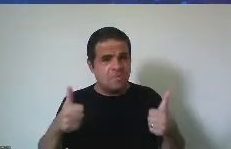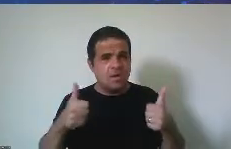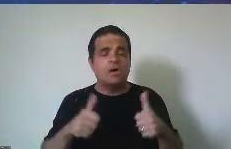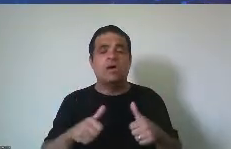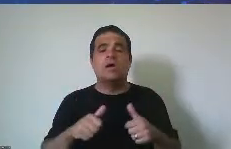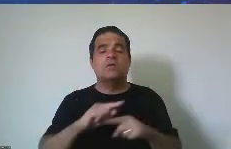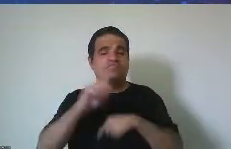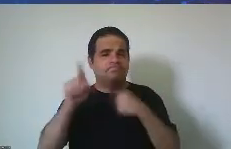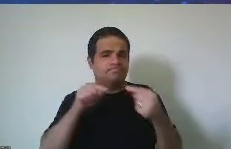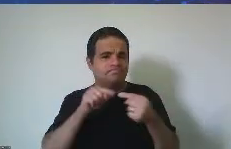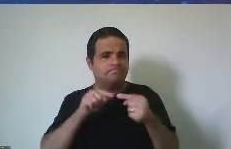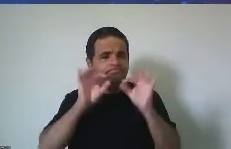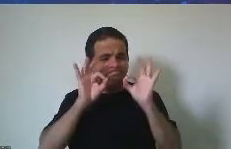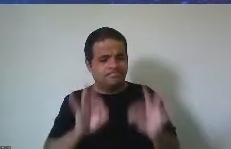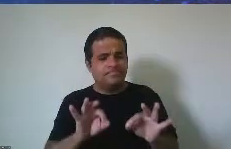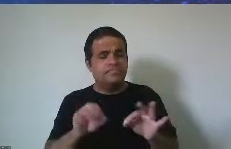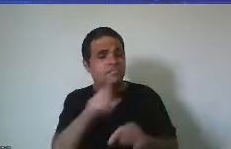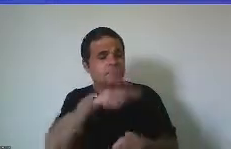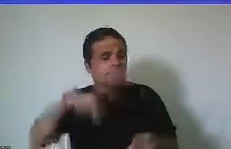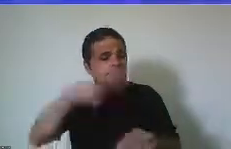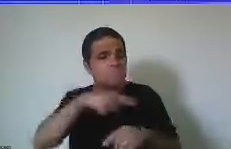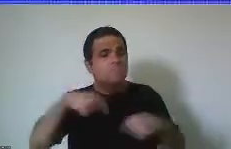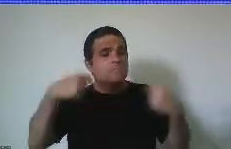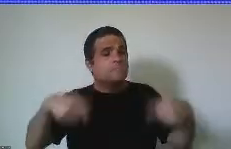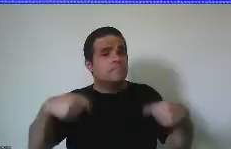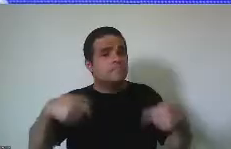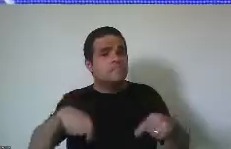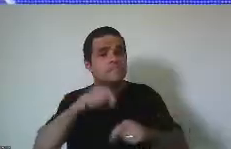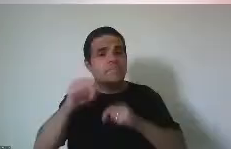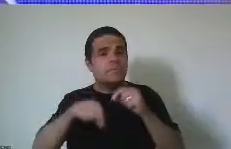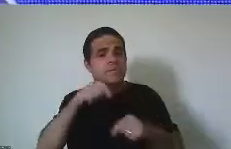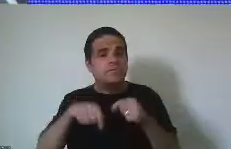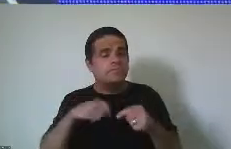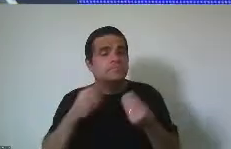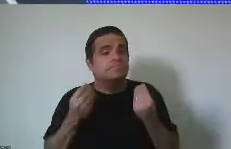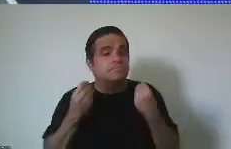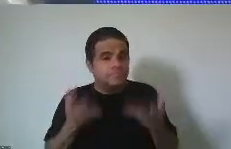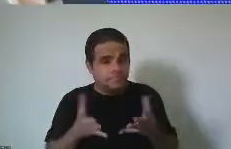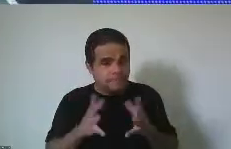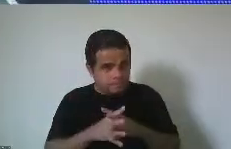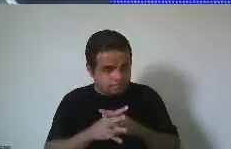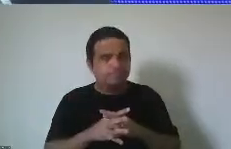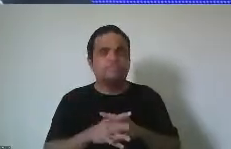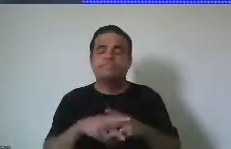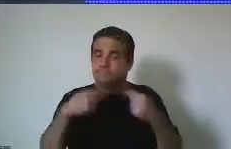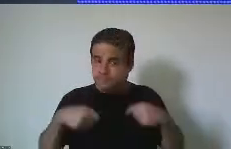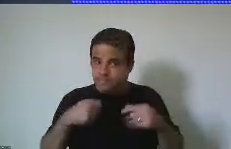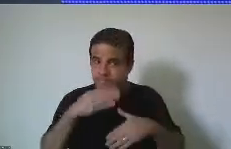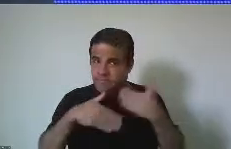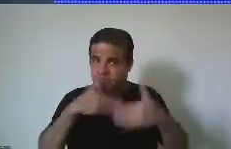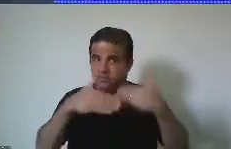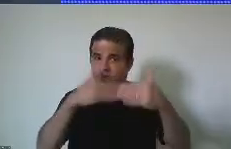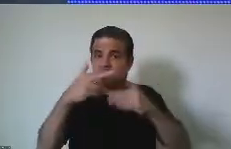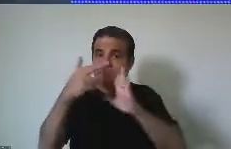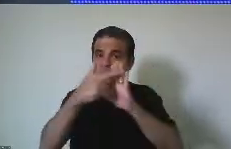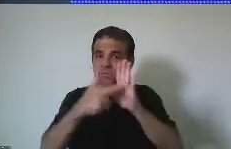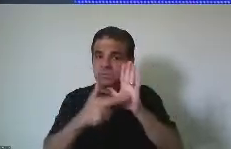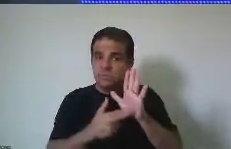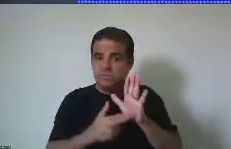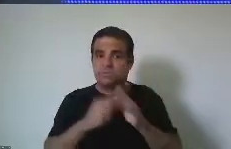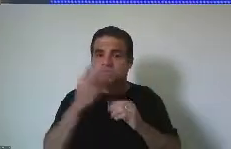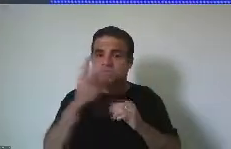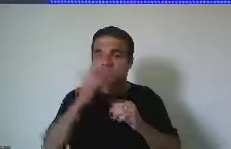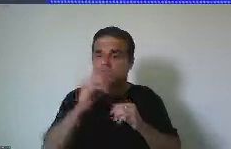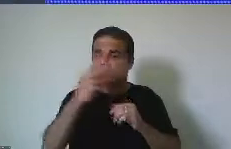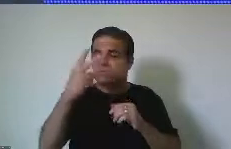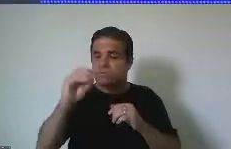finalidades que que a gente precisa para ter mais baterias na rede nós precisamos avançar em regulação em 2020